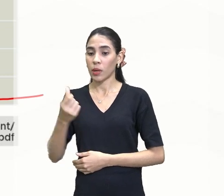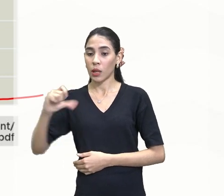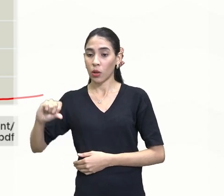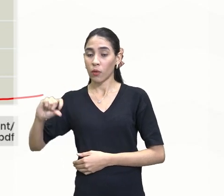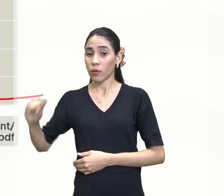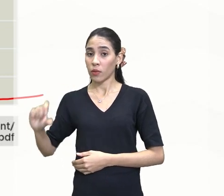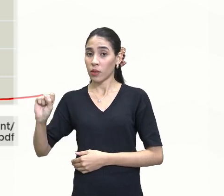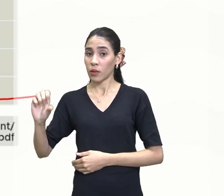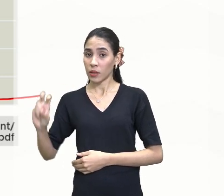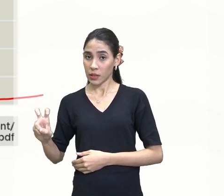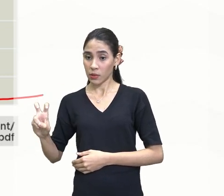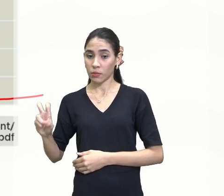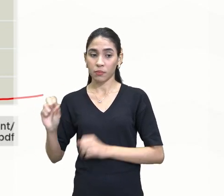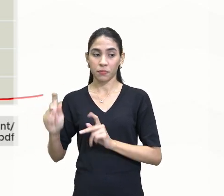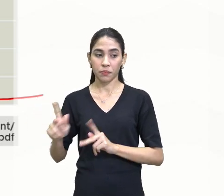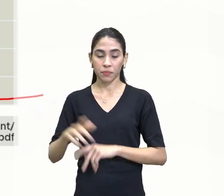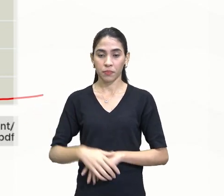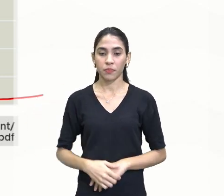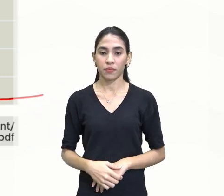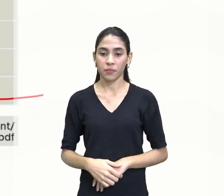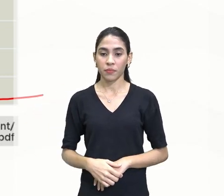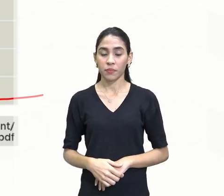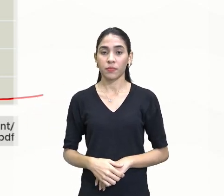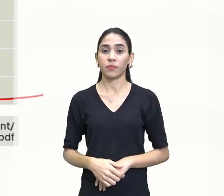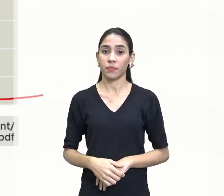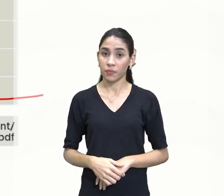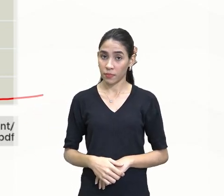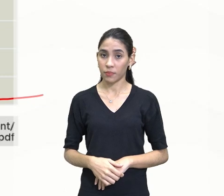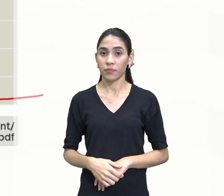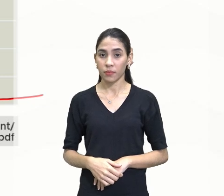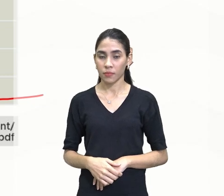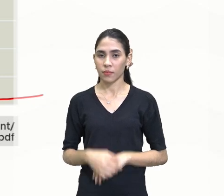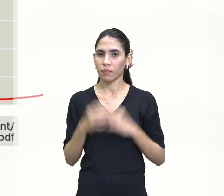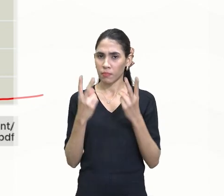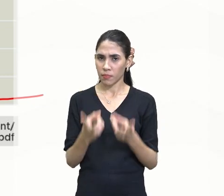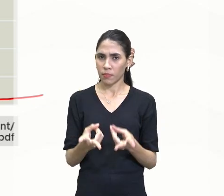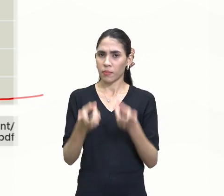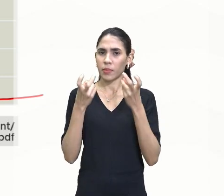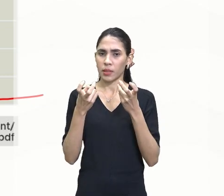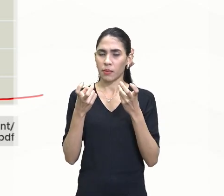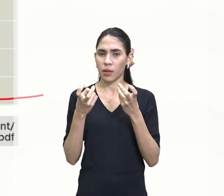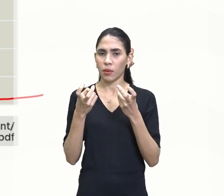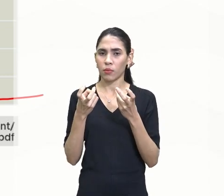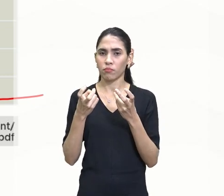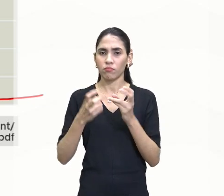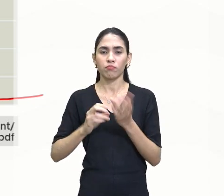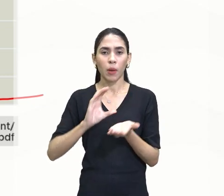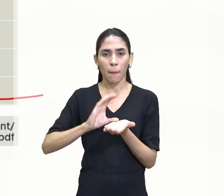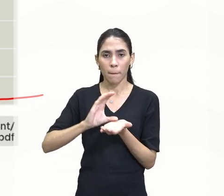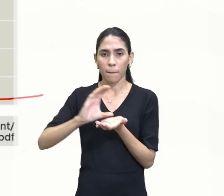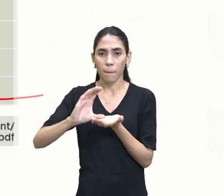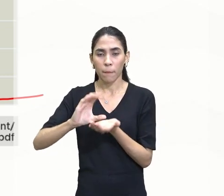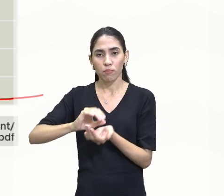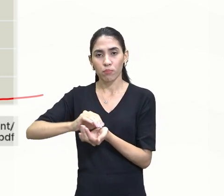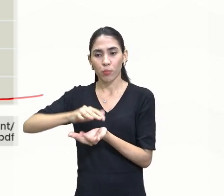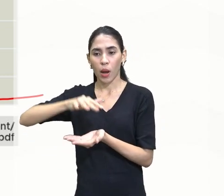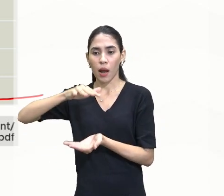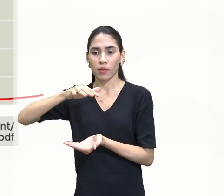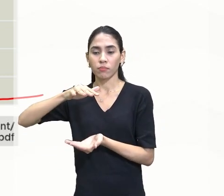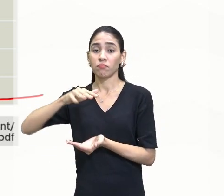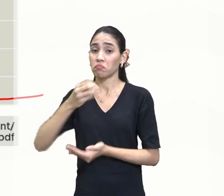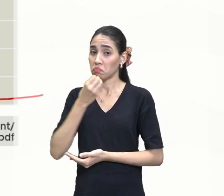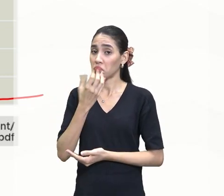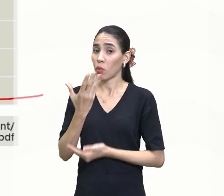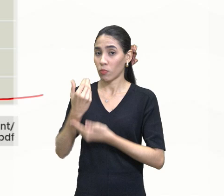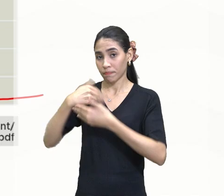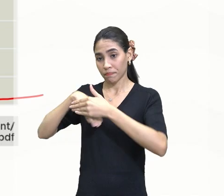1.169,85. Ok? Então, olha só como esse crescimento, ele é um bom investimento. Então, isso